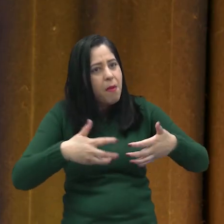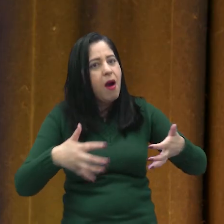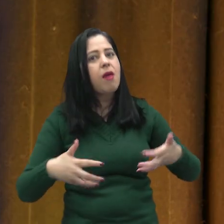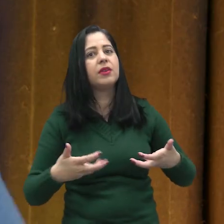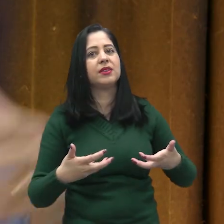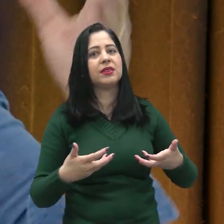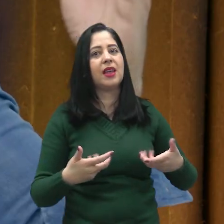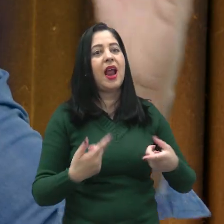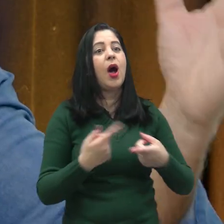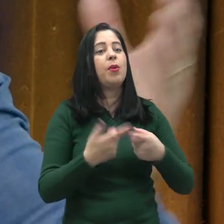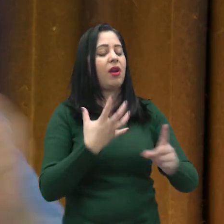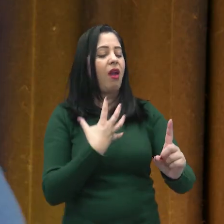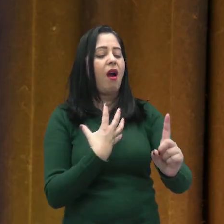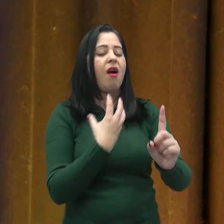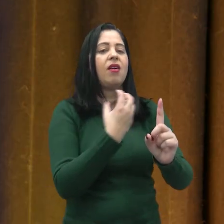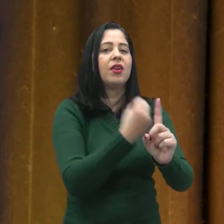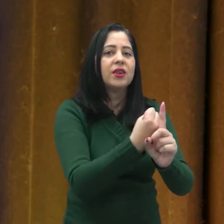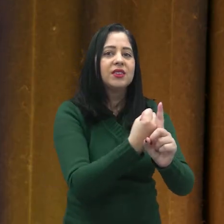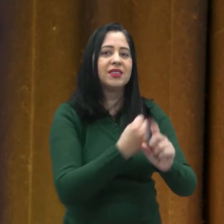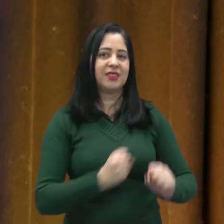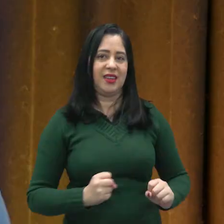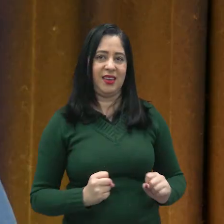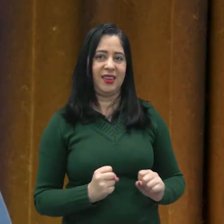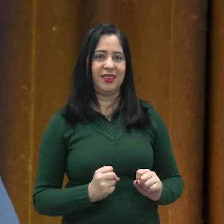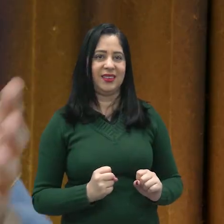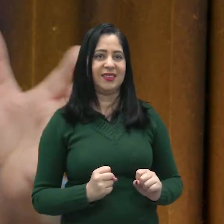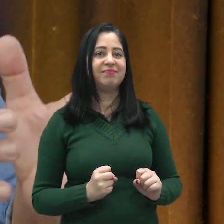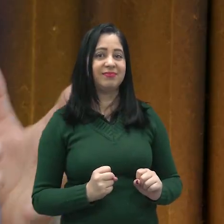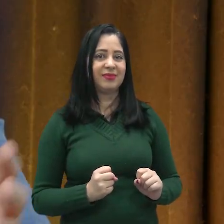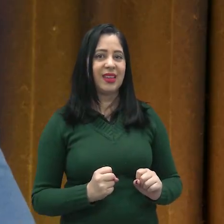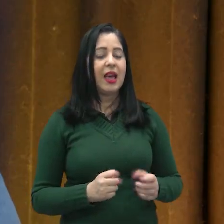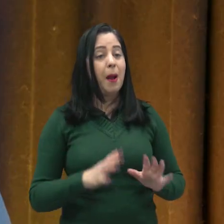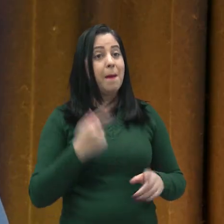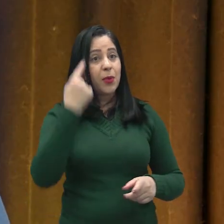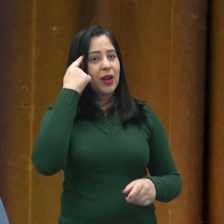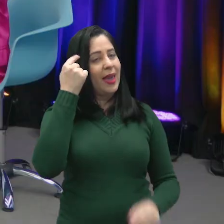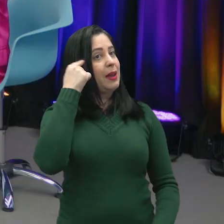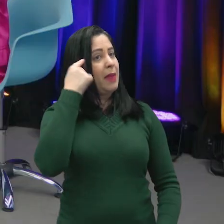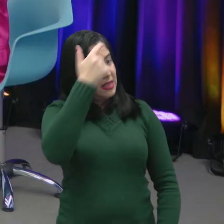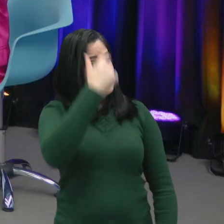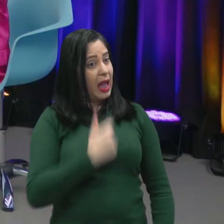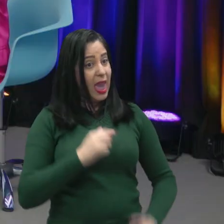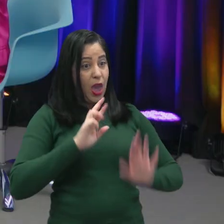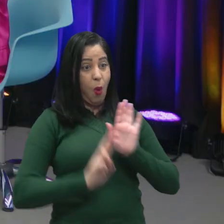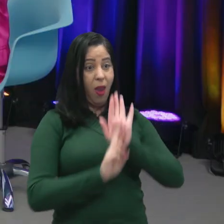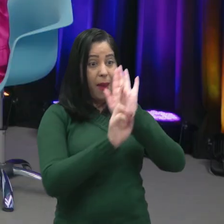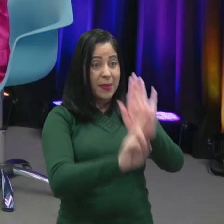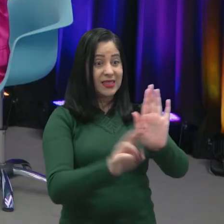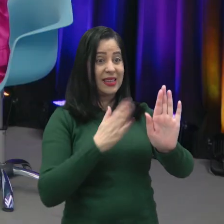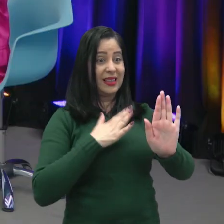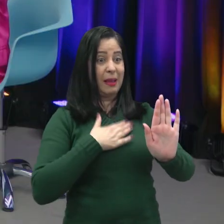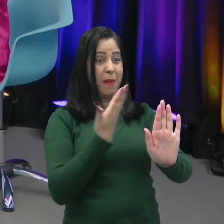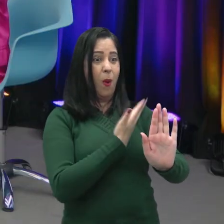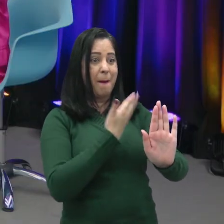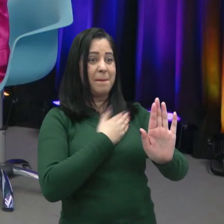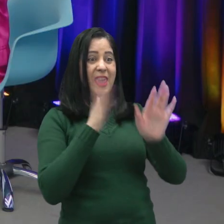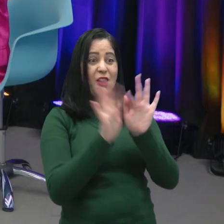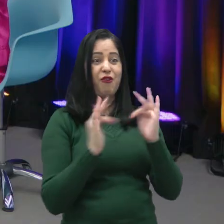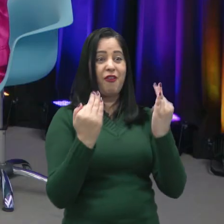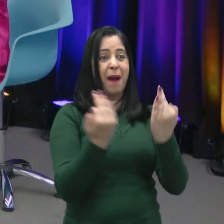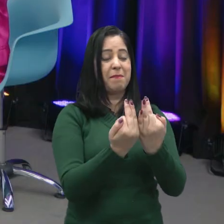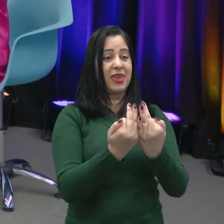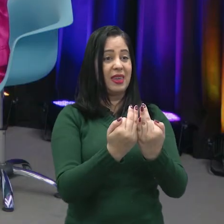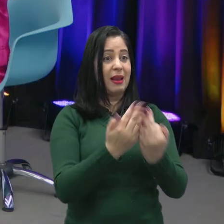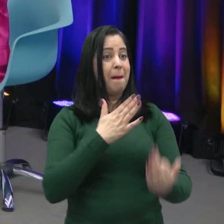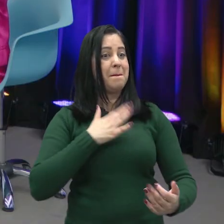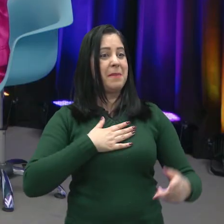de um atleta. O que inspira um atleta é ele ser reconhecido, que eu estou representando meus amigos, eu estou representando minha família, eu estou levando a minha